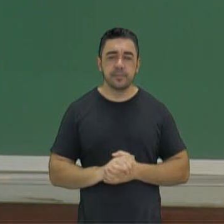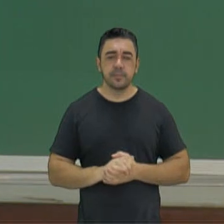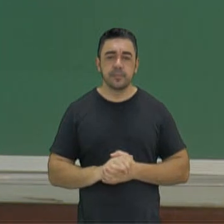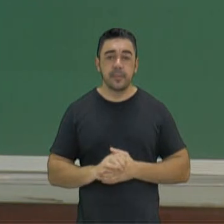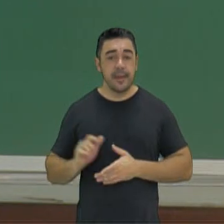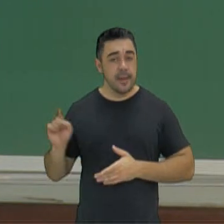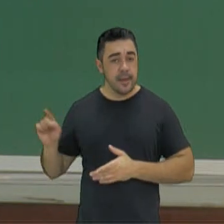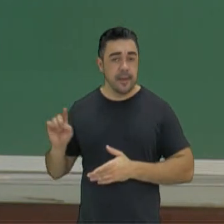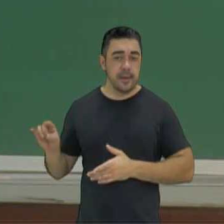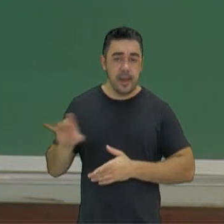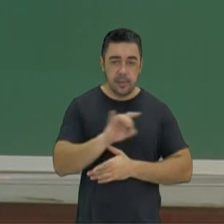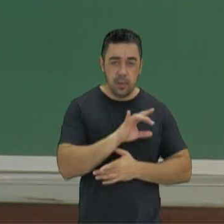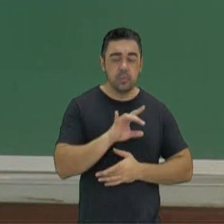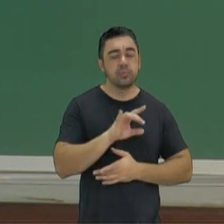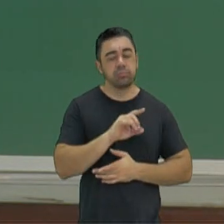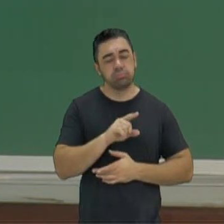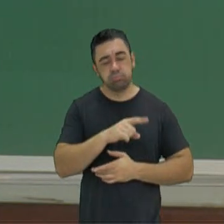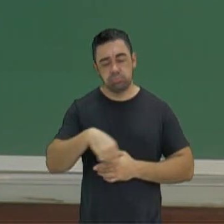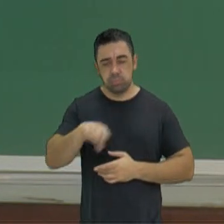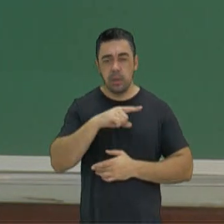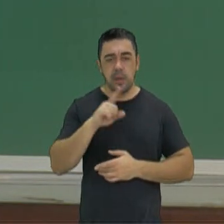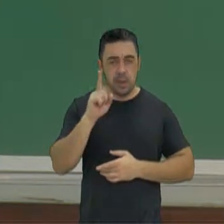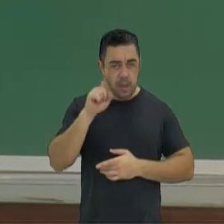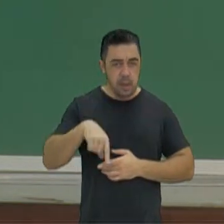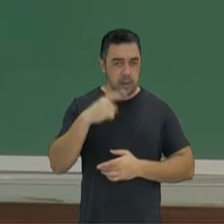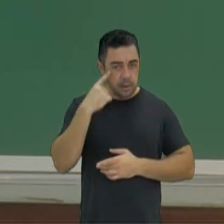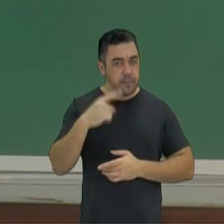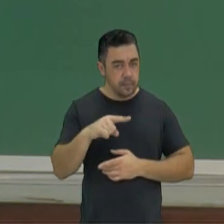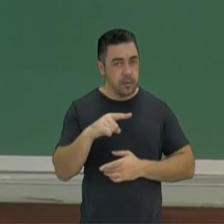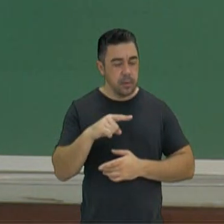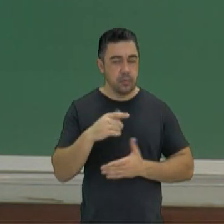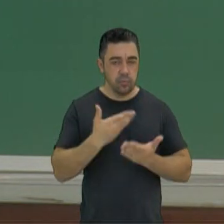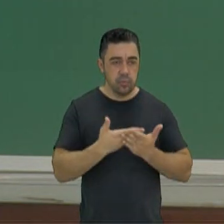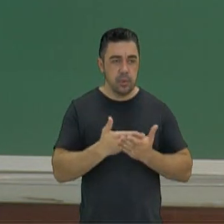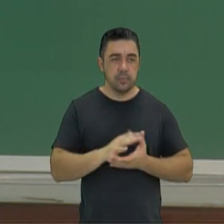essa individualidade deve ser sempre considerada.